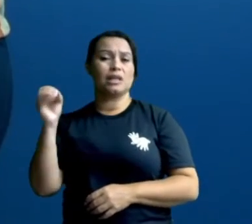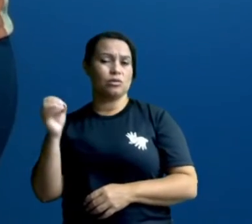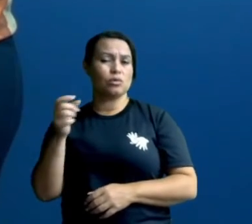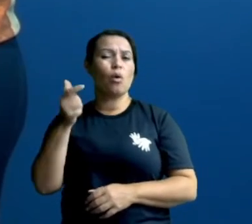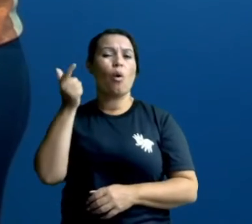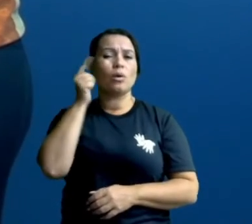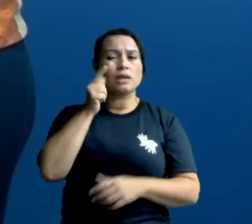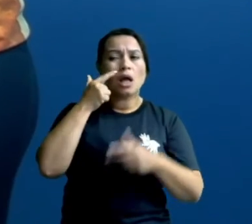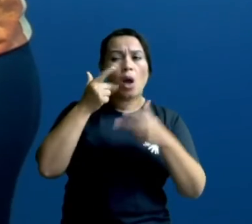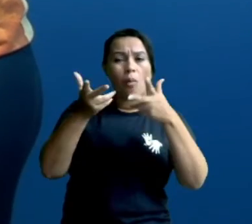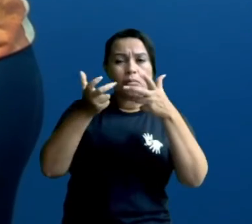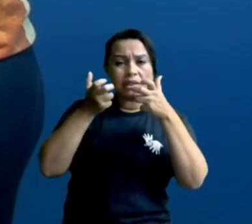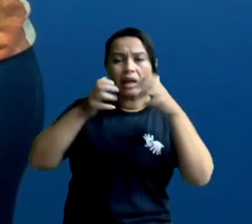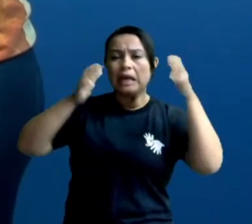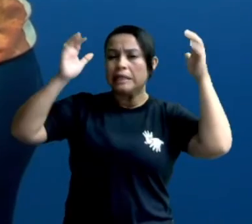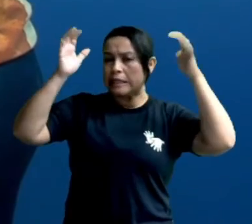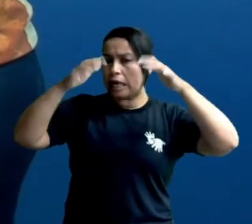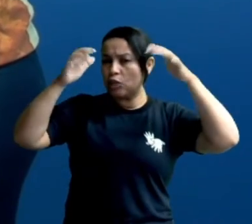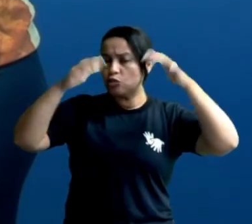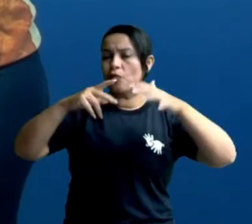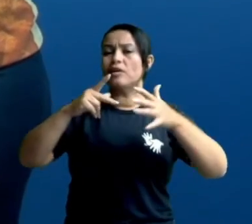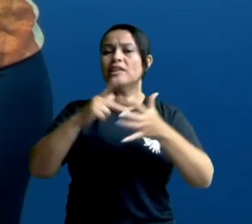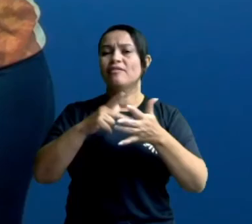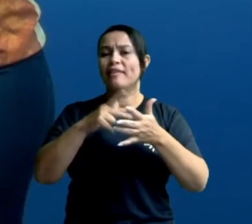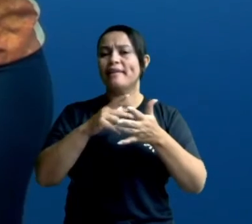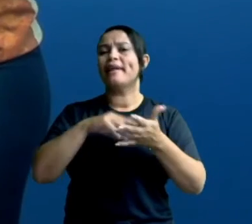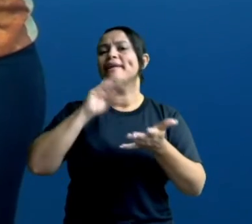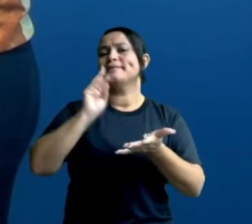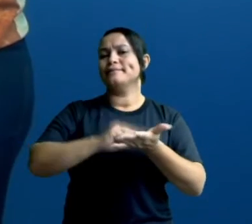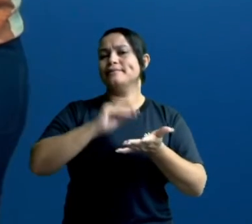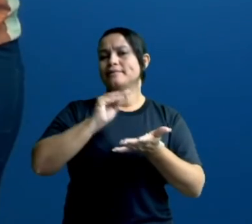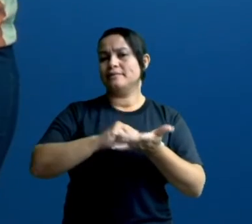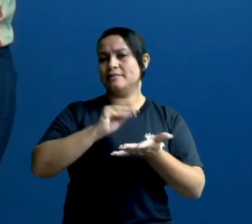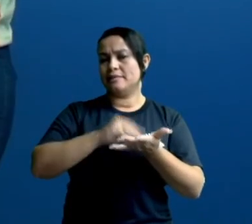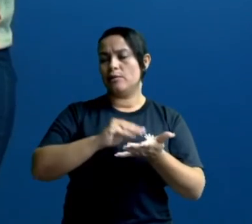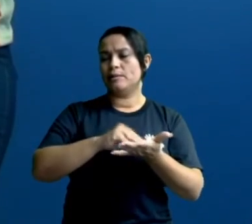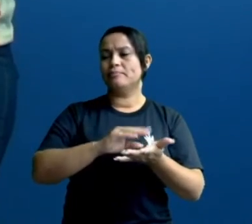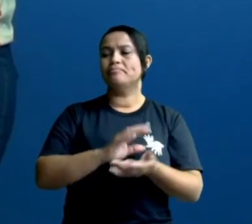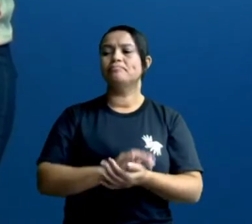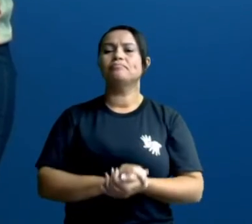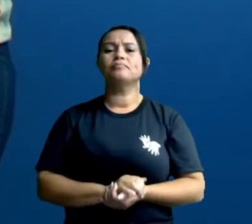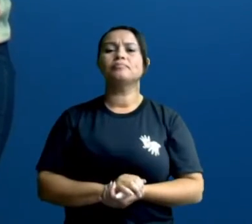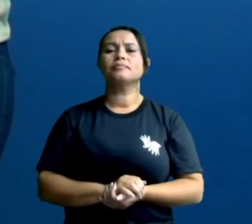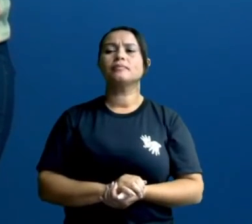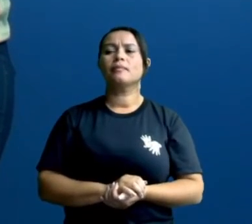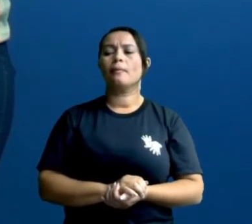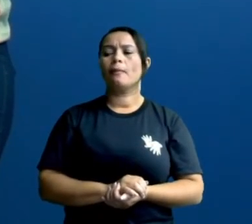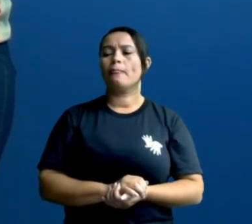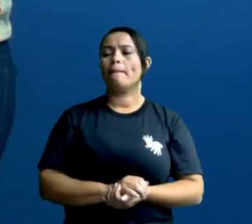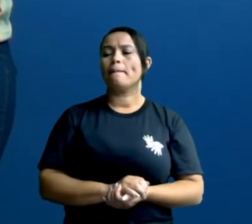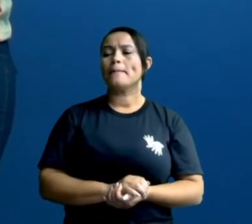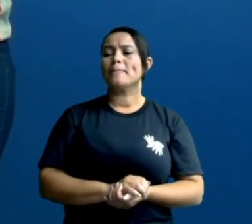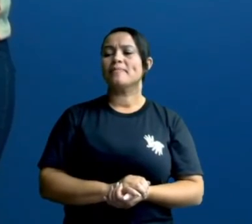consegue observar que a chuva realmente é escassa nesse tipo de clima